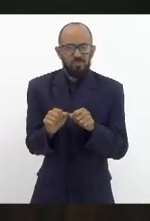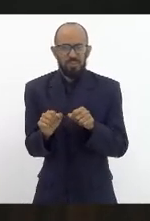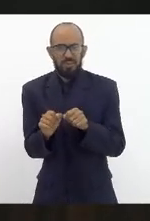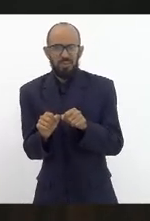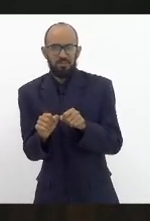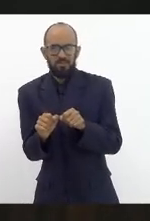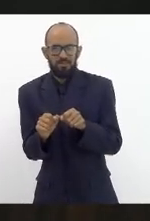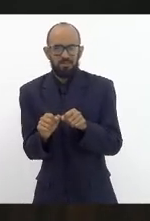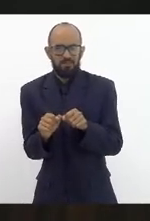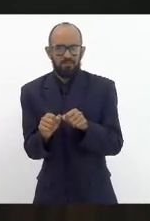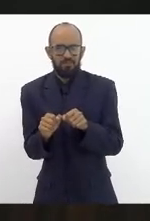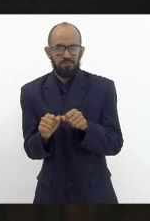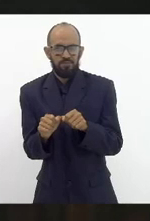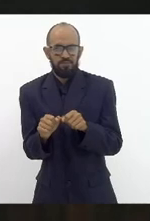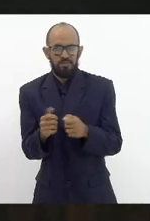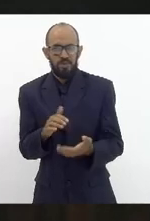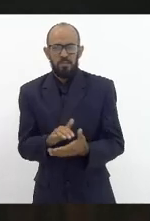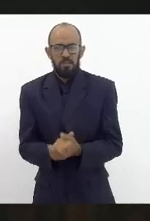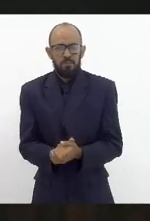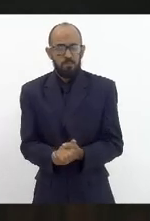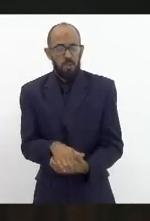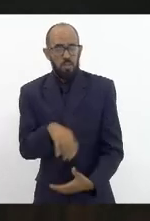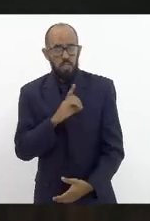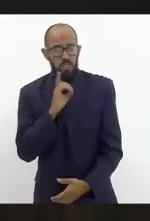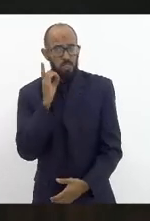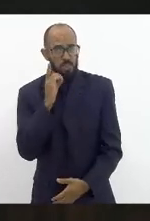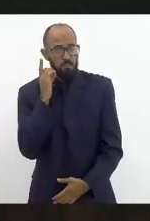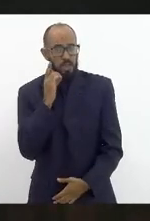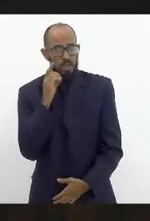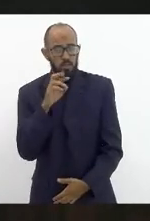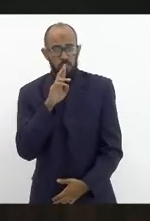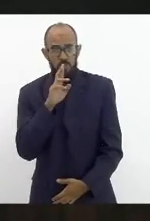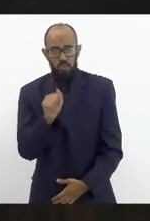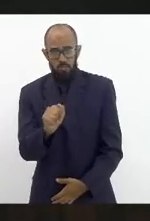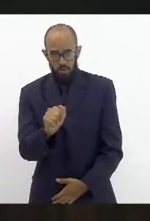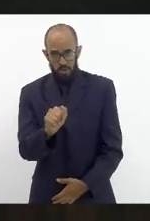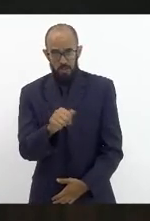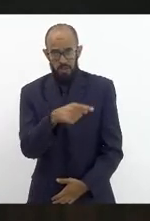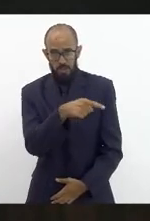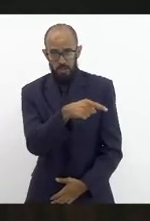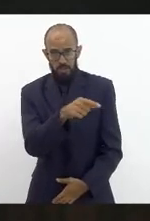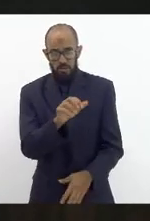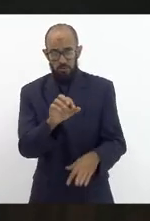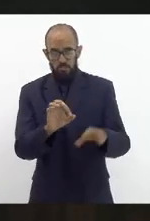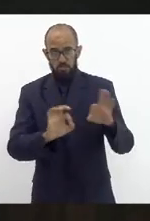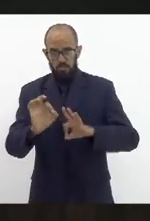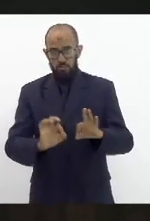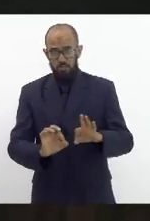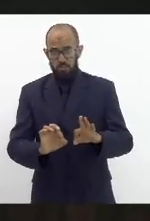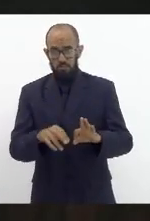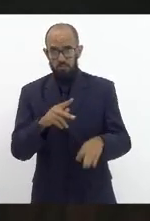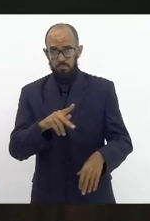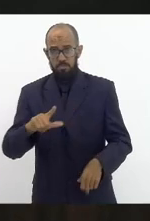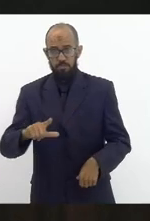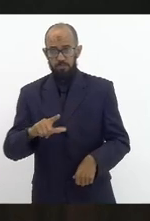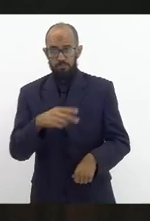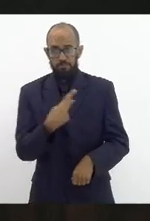Seja suprido. O deputado Rodrigo Amorim, por exemplo, projeto dele da cláusula de